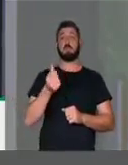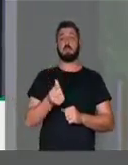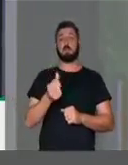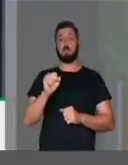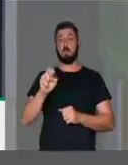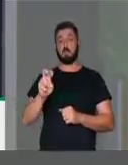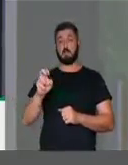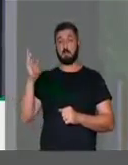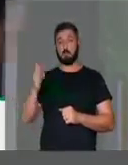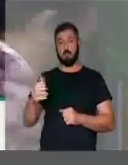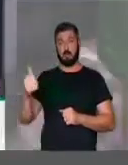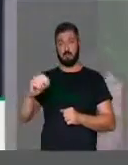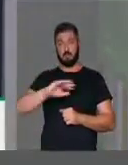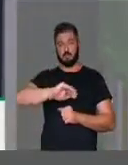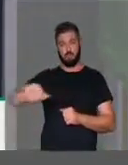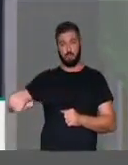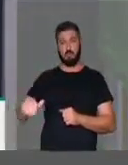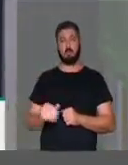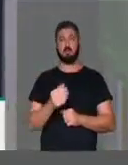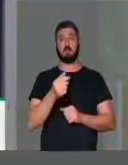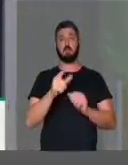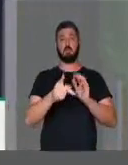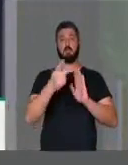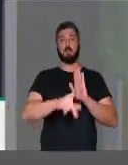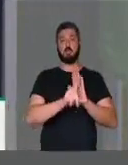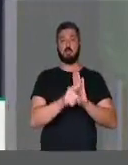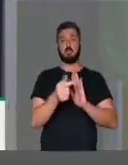6.875 de 2010,